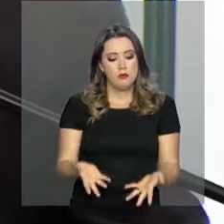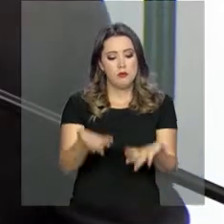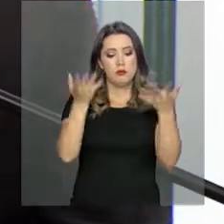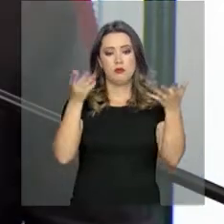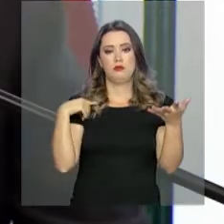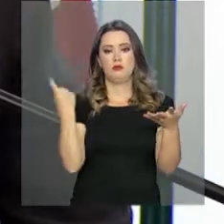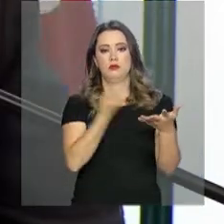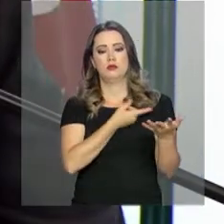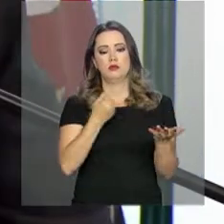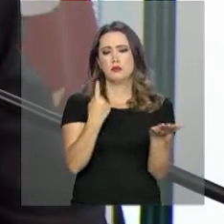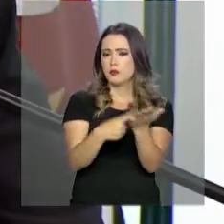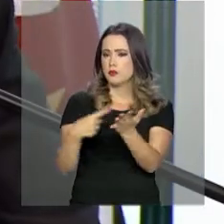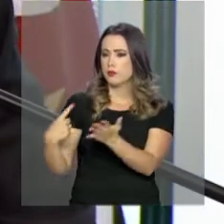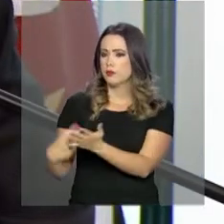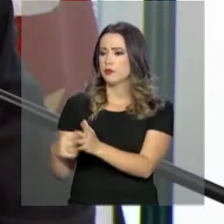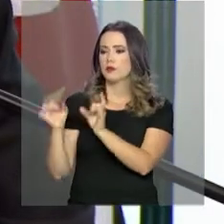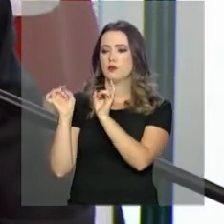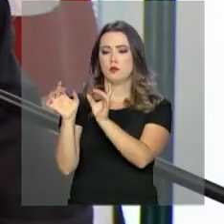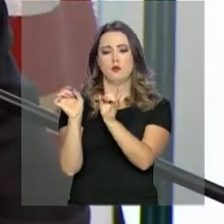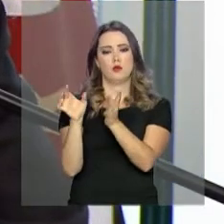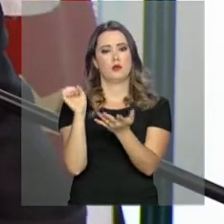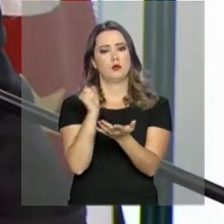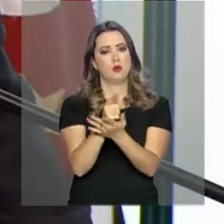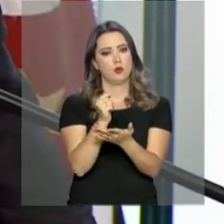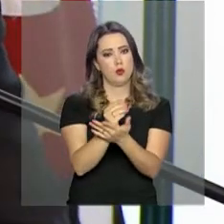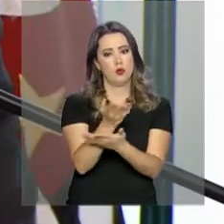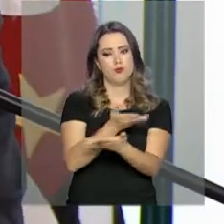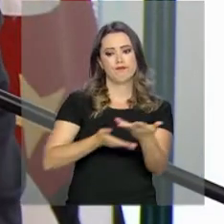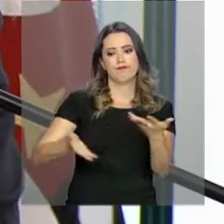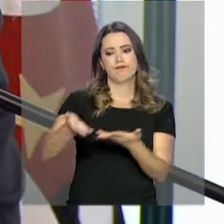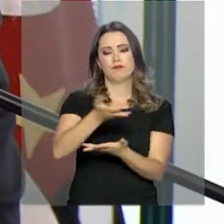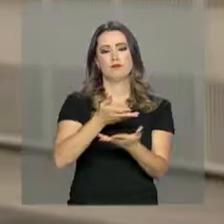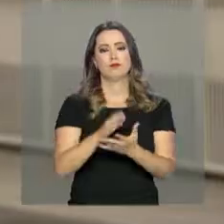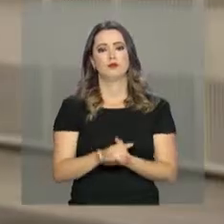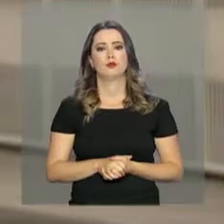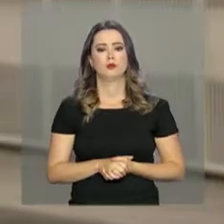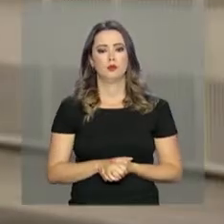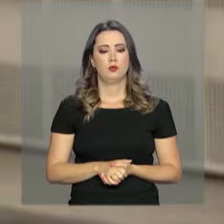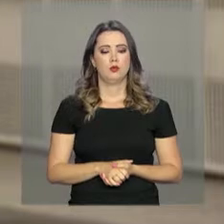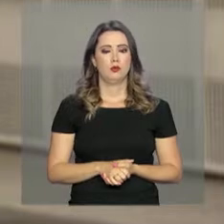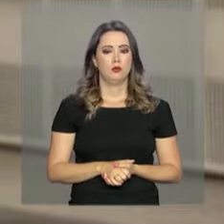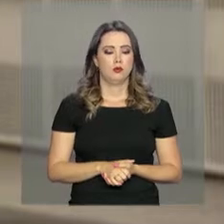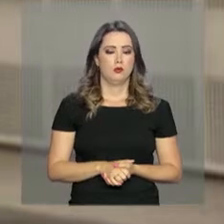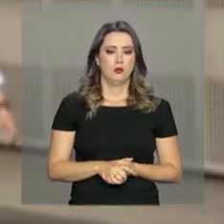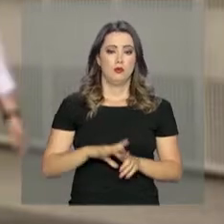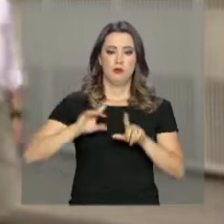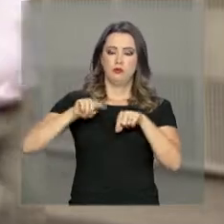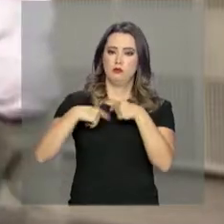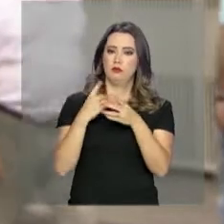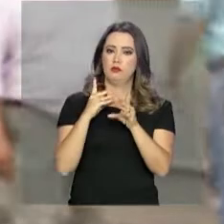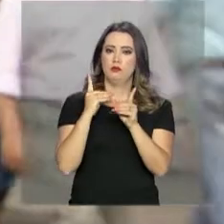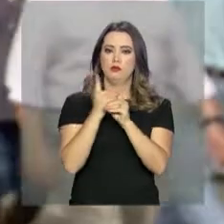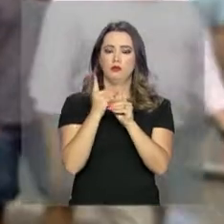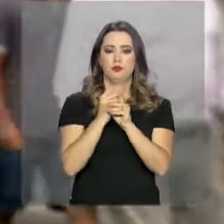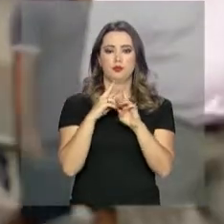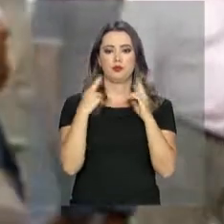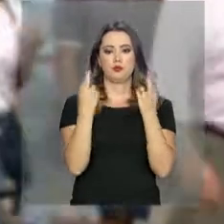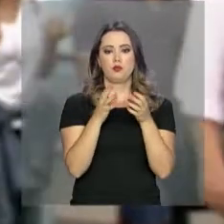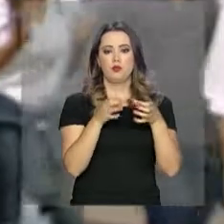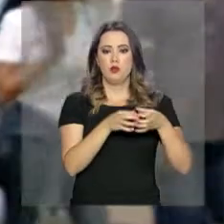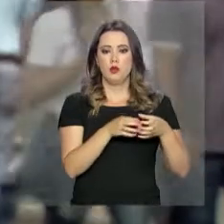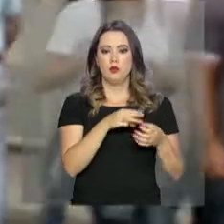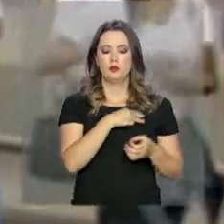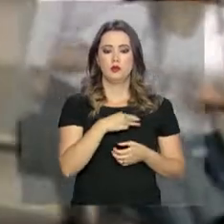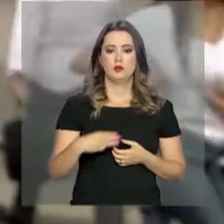as nossas relações de natureza de natureza comercial após o evento o presidente se reuniu com o ministro da